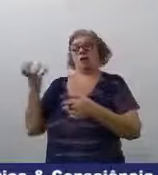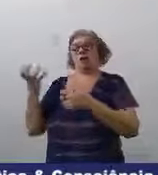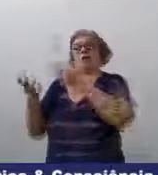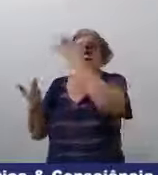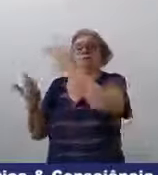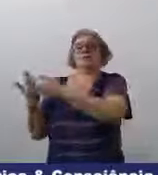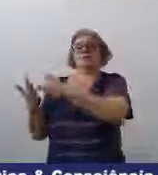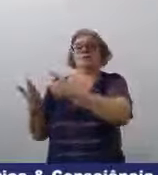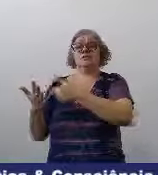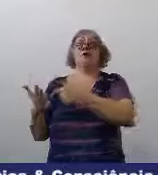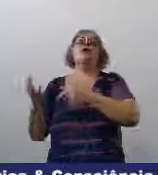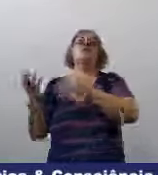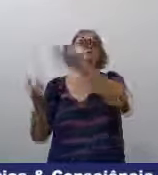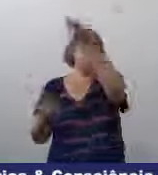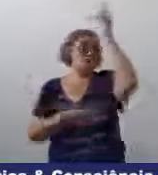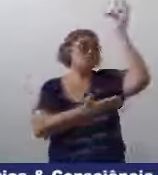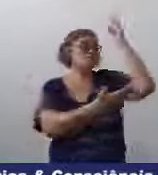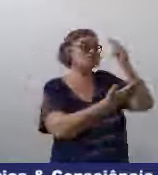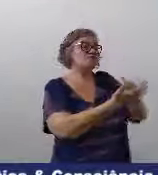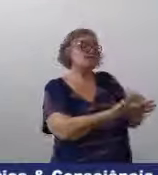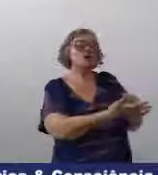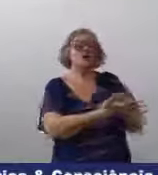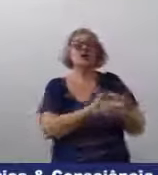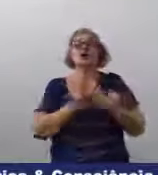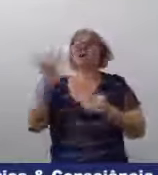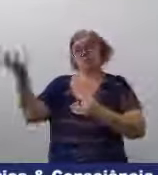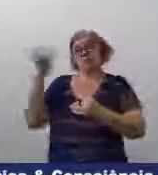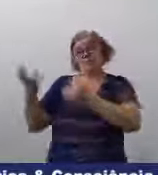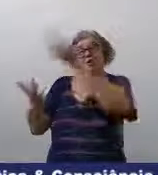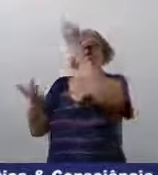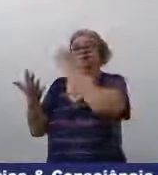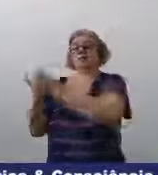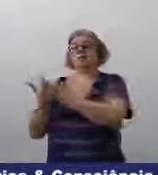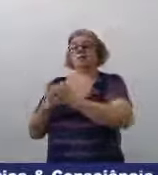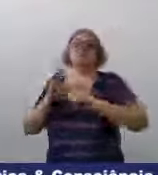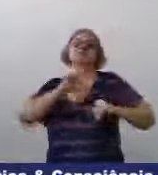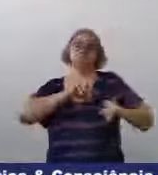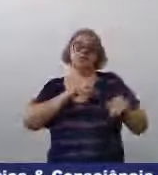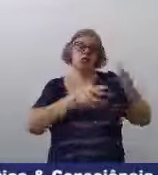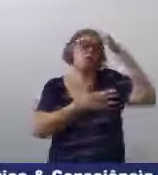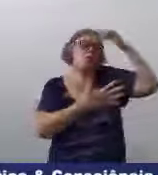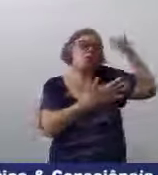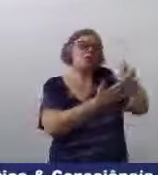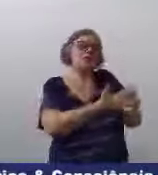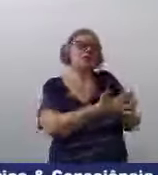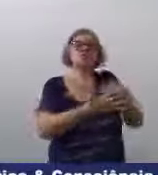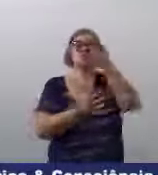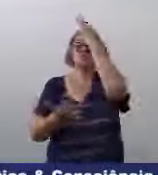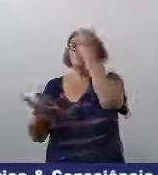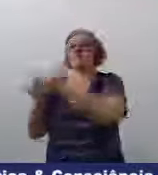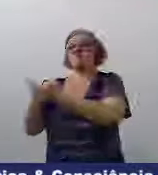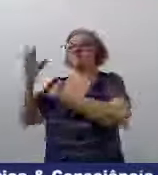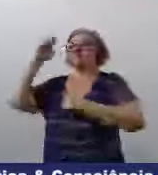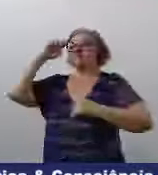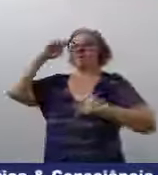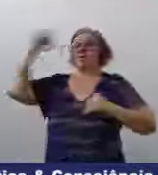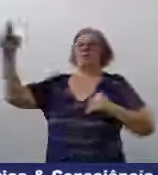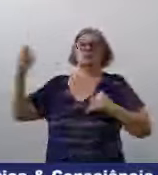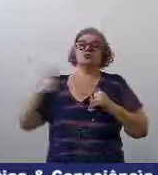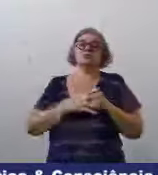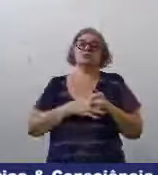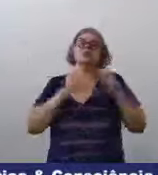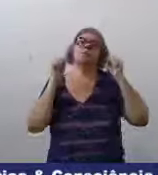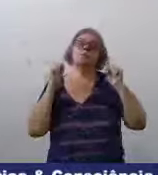acreditar. Ter fé de querer ter fé. Mas se temos mesmo crença e temos uma fé raciocinada, nós temos condições